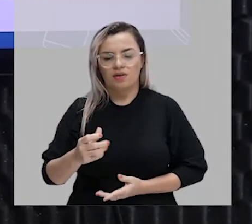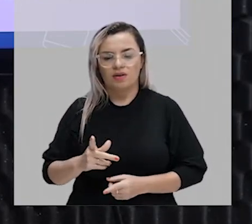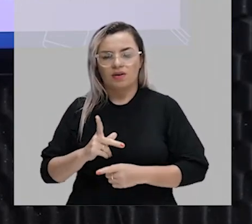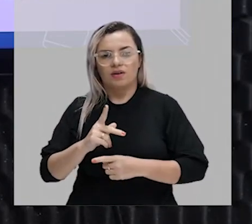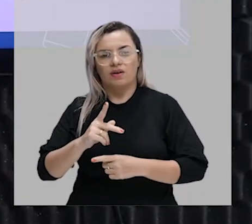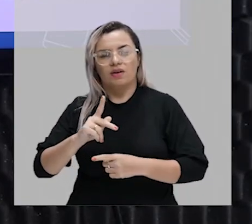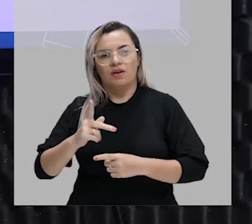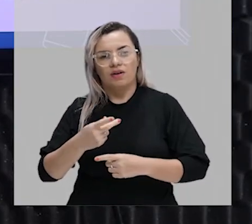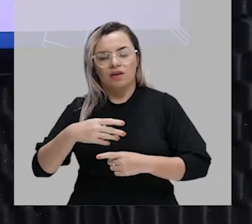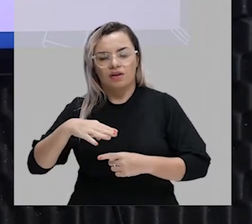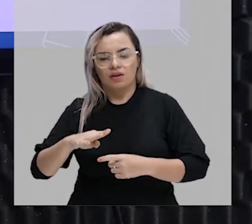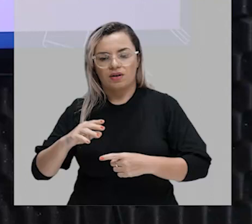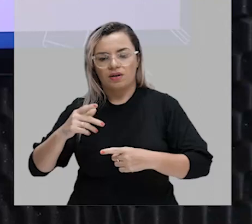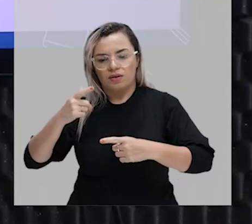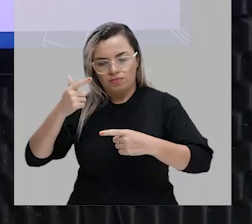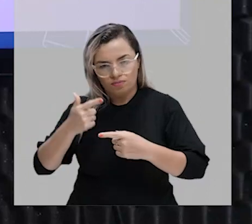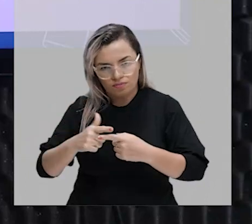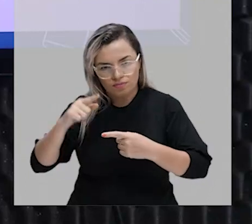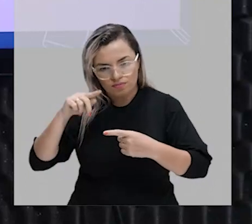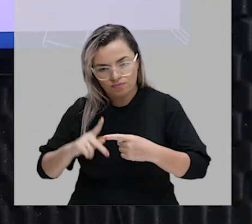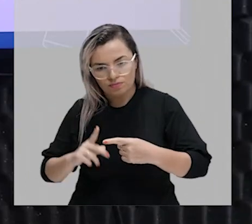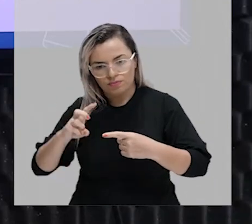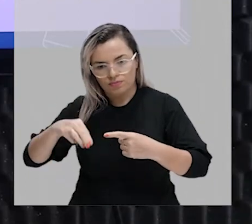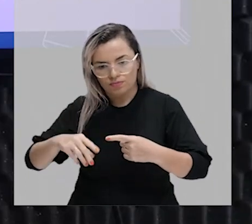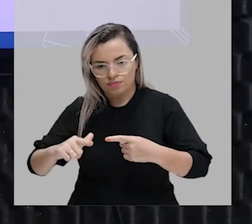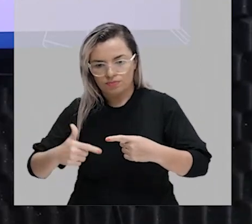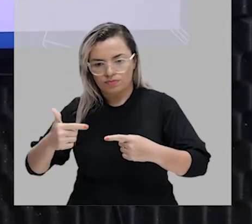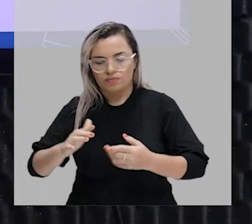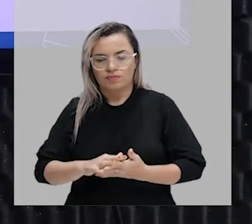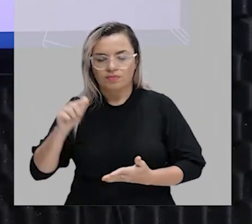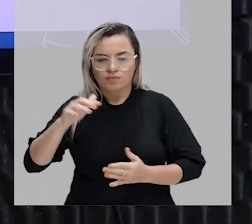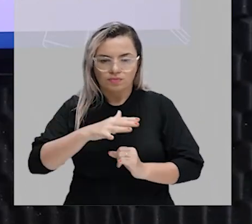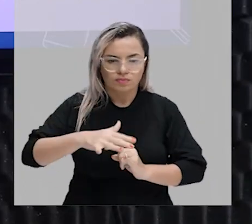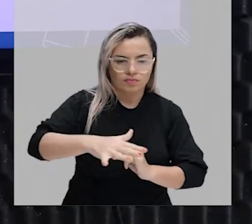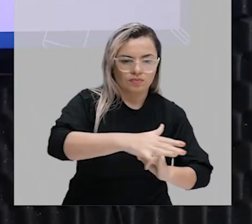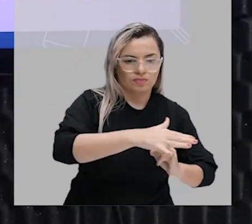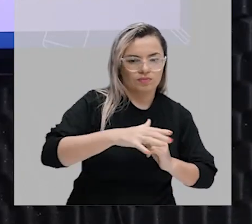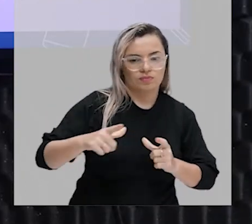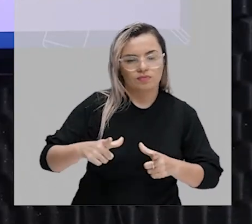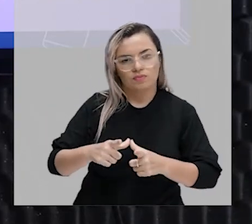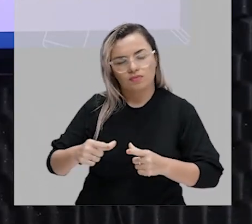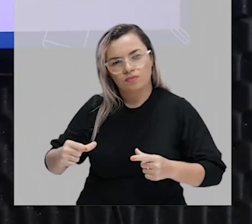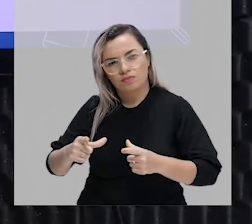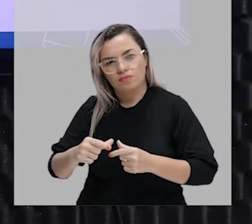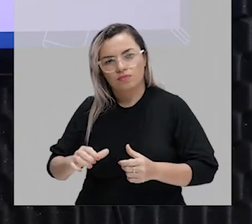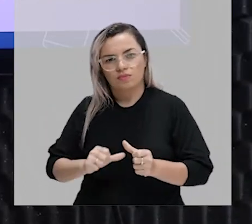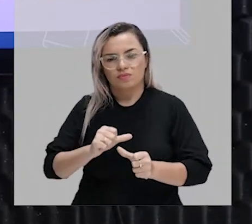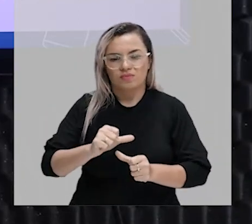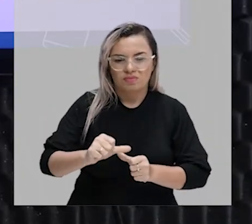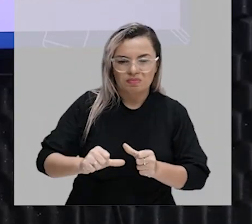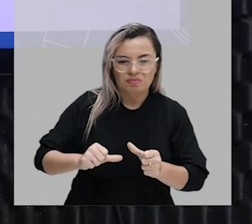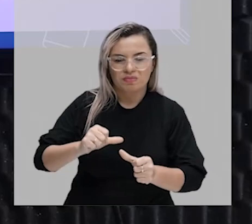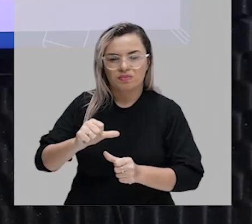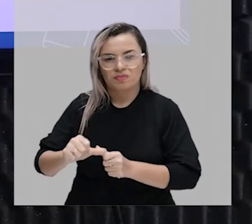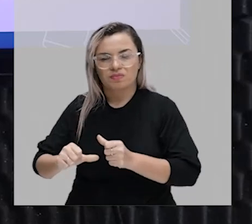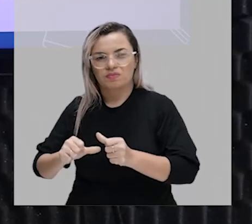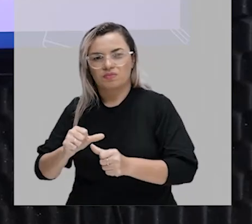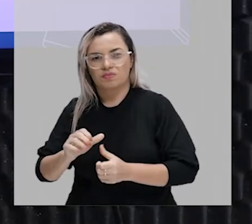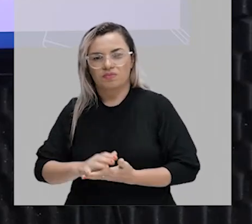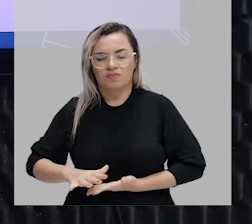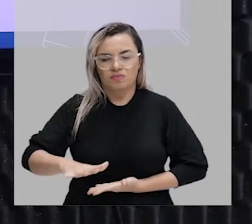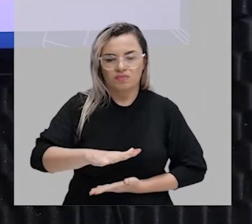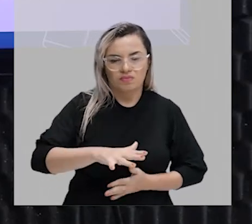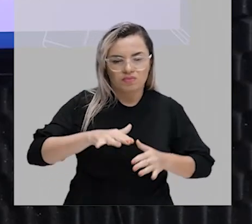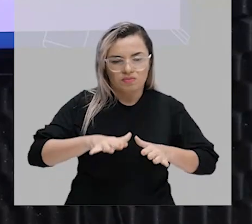questão muito importante: como o Japão é um território formado por ilhas de grande instabilidade, né, formado nessa região do Círculo do Fogo, o Japão